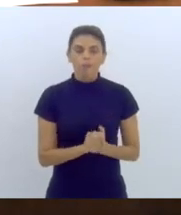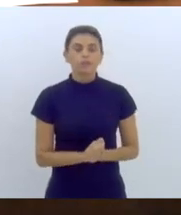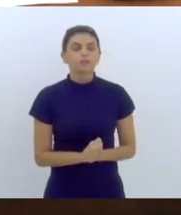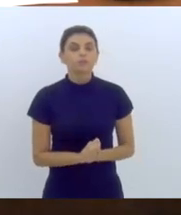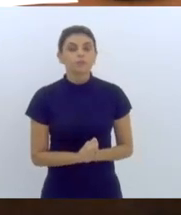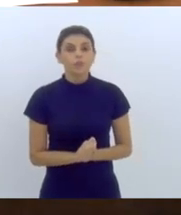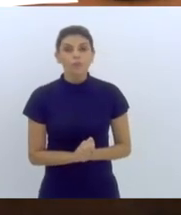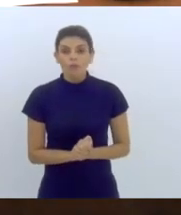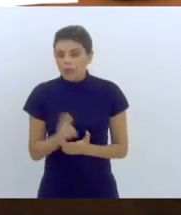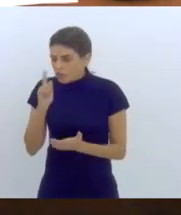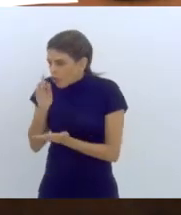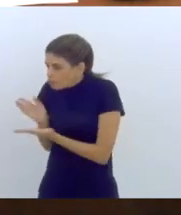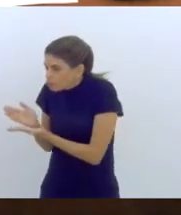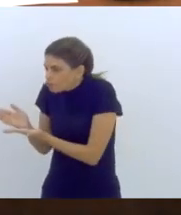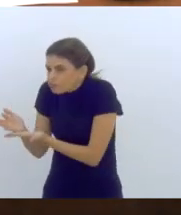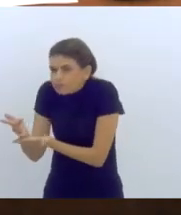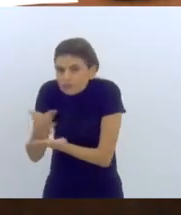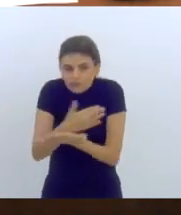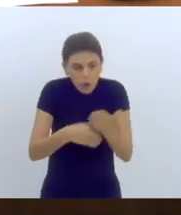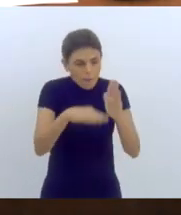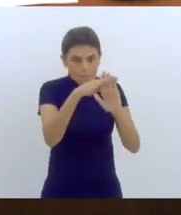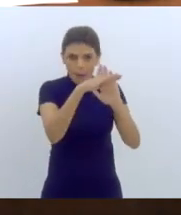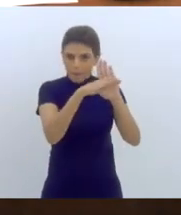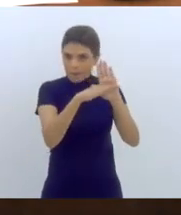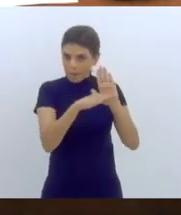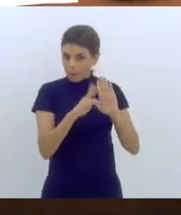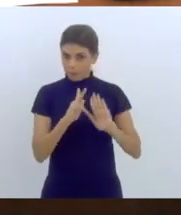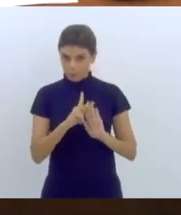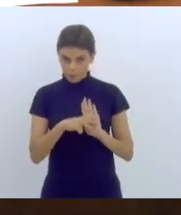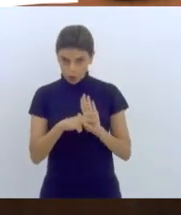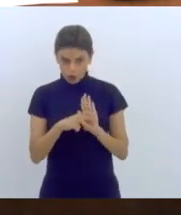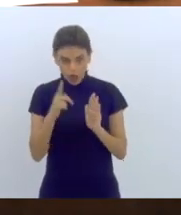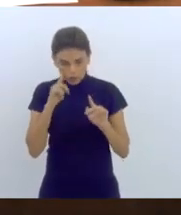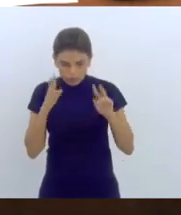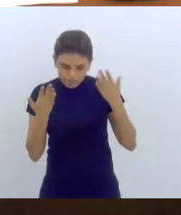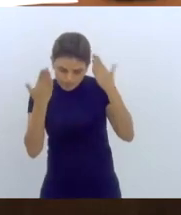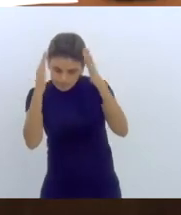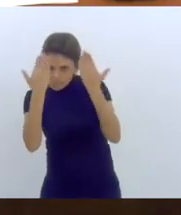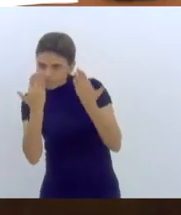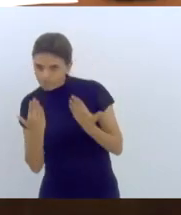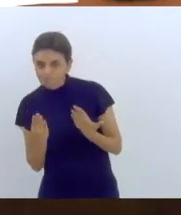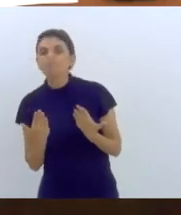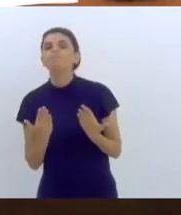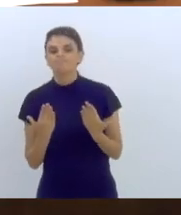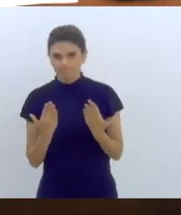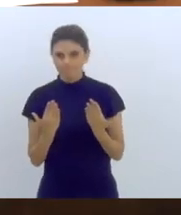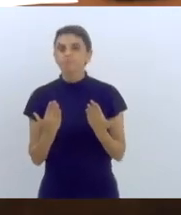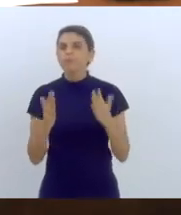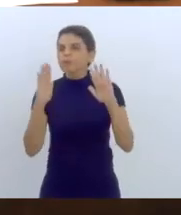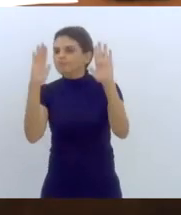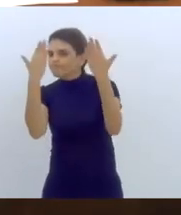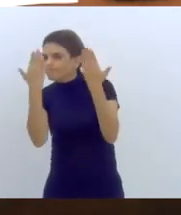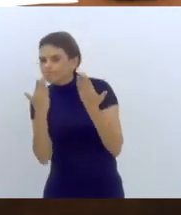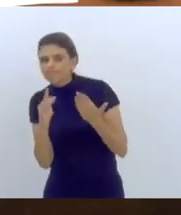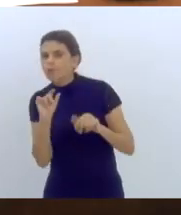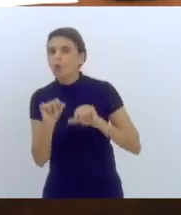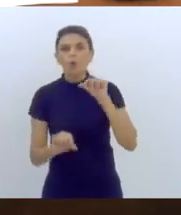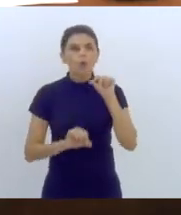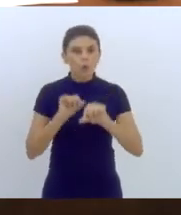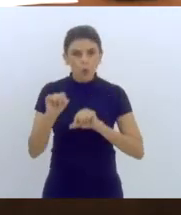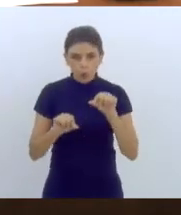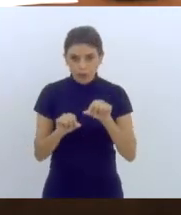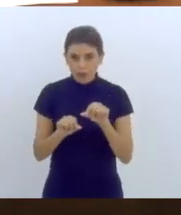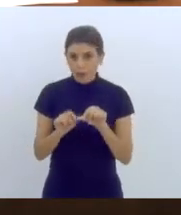que é objeto do presente projeto é que, na verdade, nós estamos verificando a prática